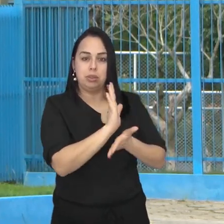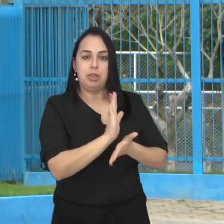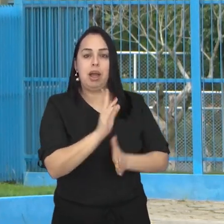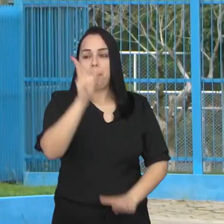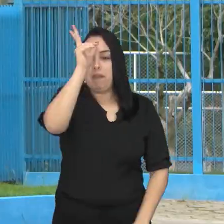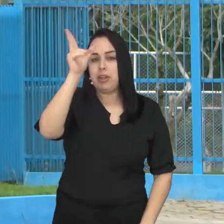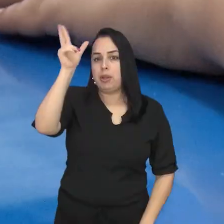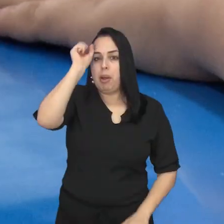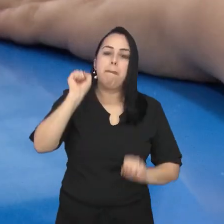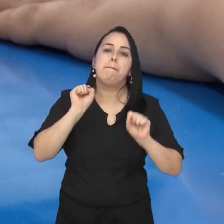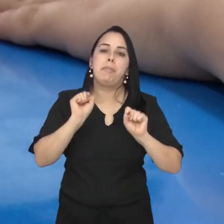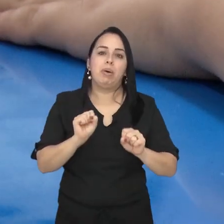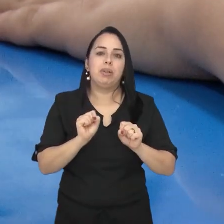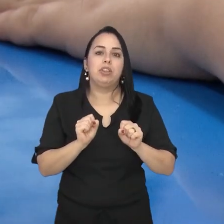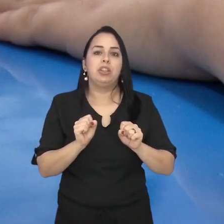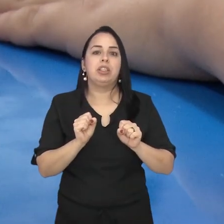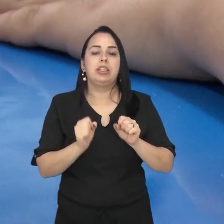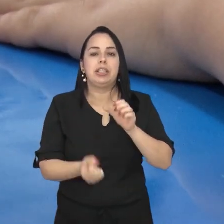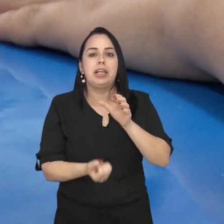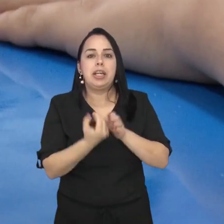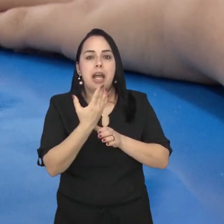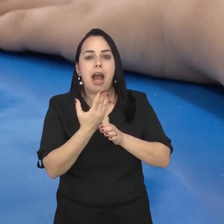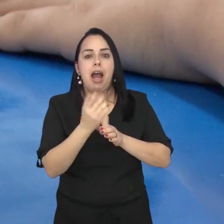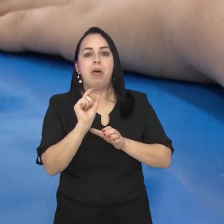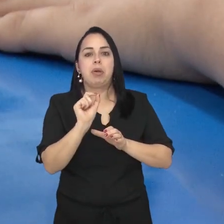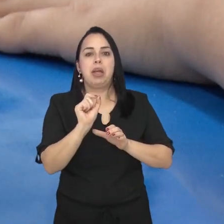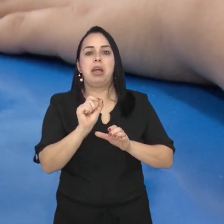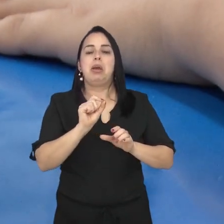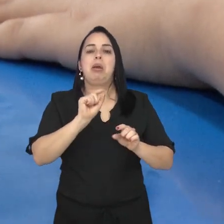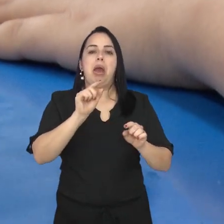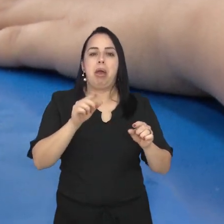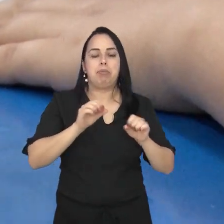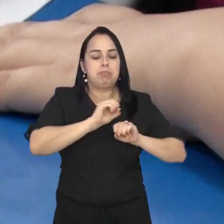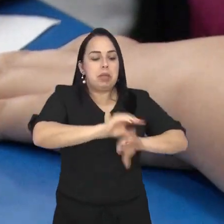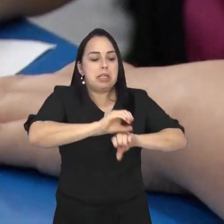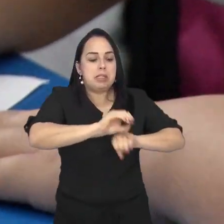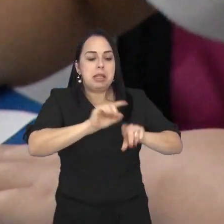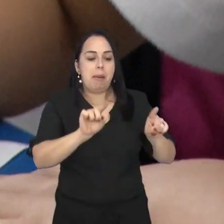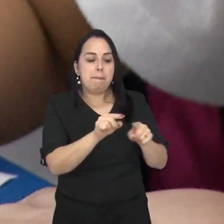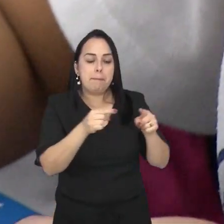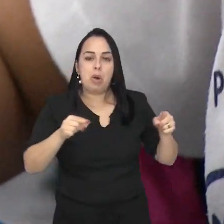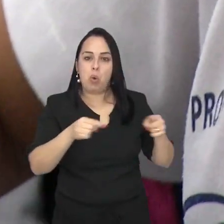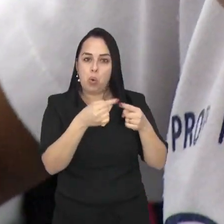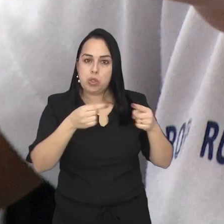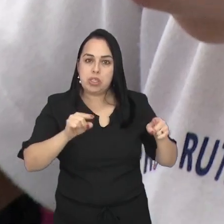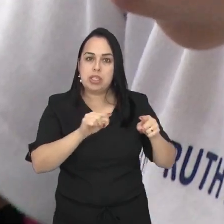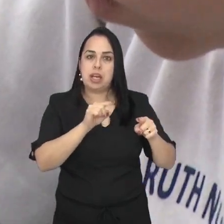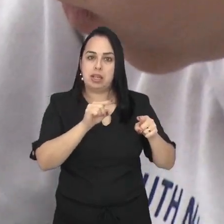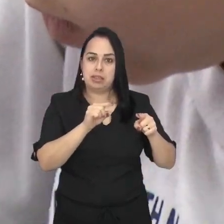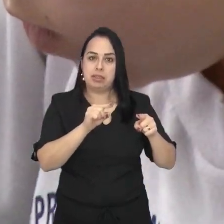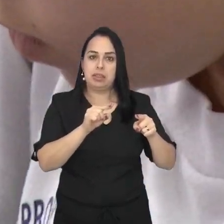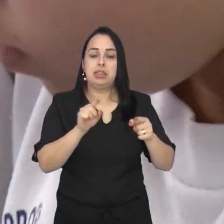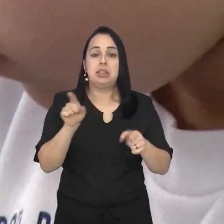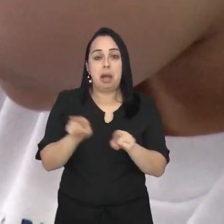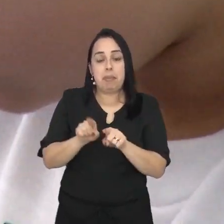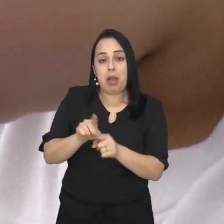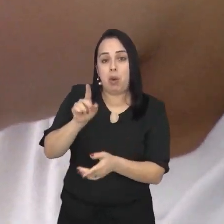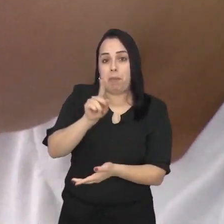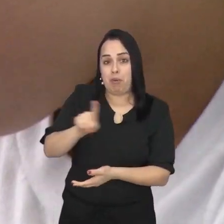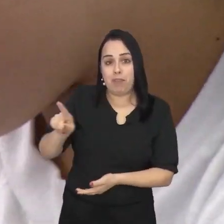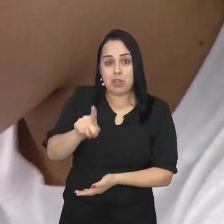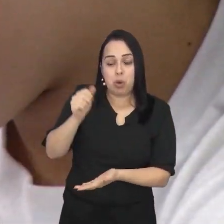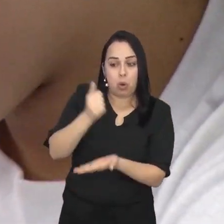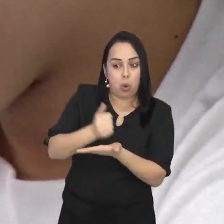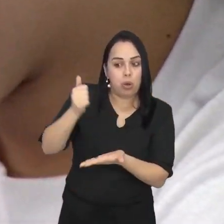autoriza a Prefeitura a instituir o ensino de música nas escolas municipais como matéria extracurricular e a contratar